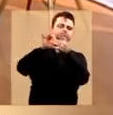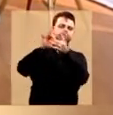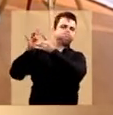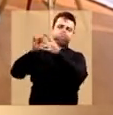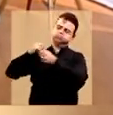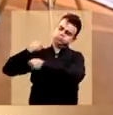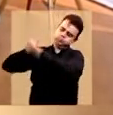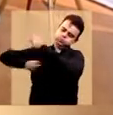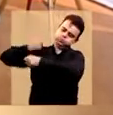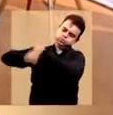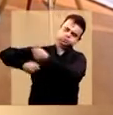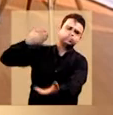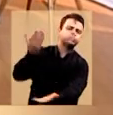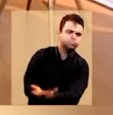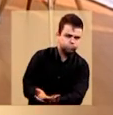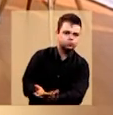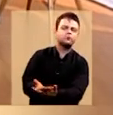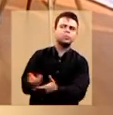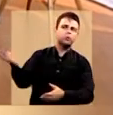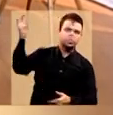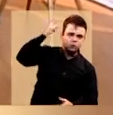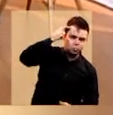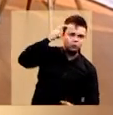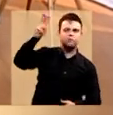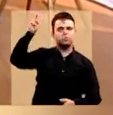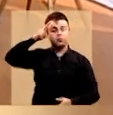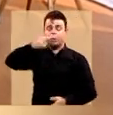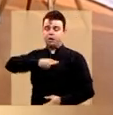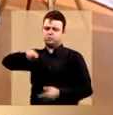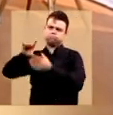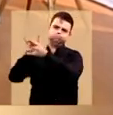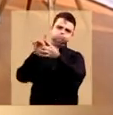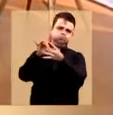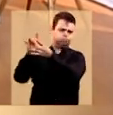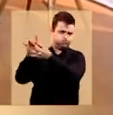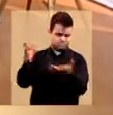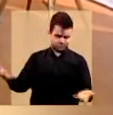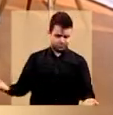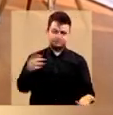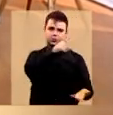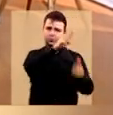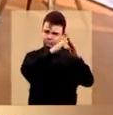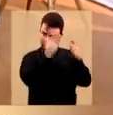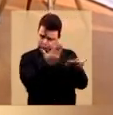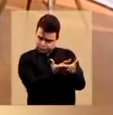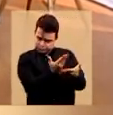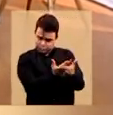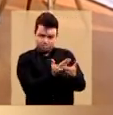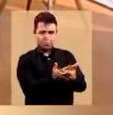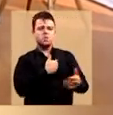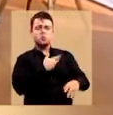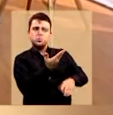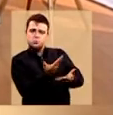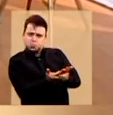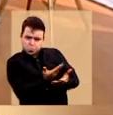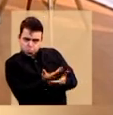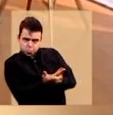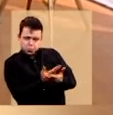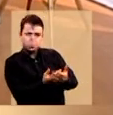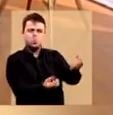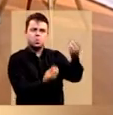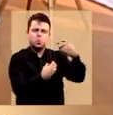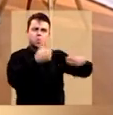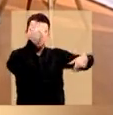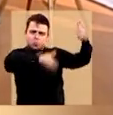parte daquele contexto histórico daquelas localidades. Então, a partir do momento que você estuda isso fora do contexto religioso, você vai